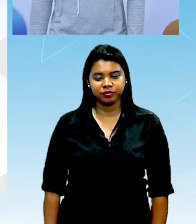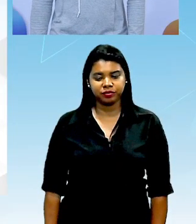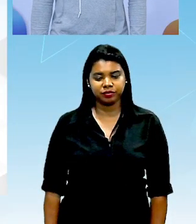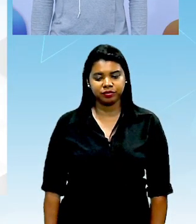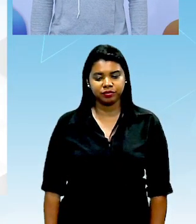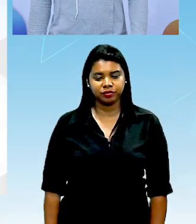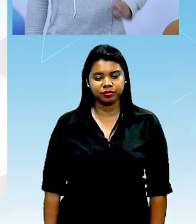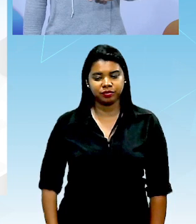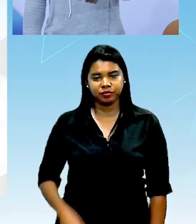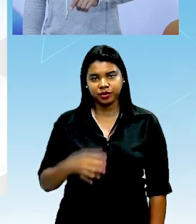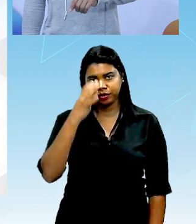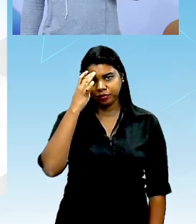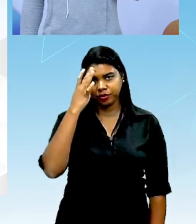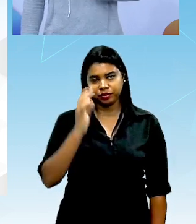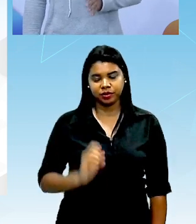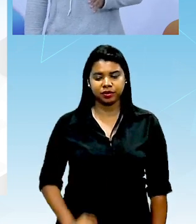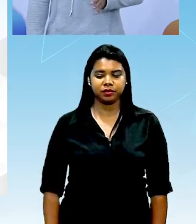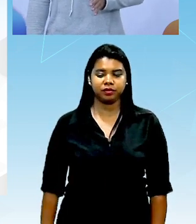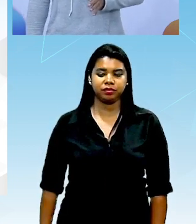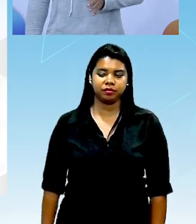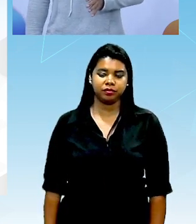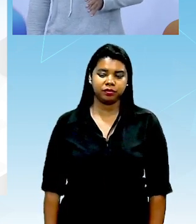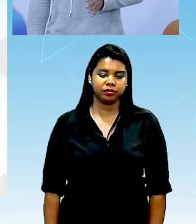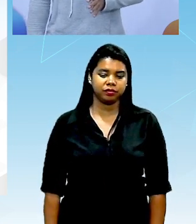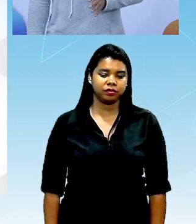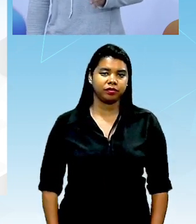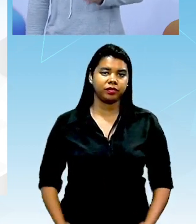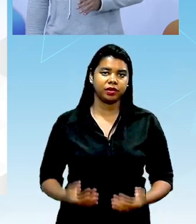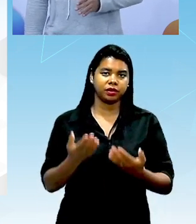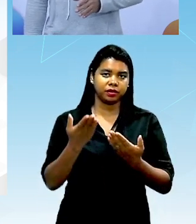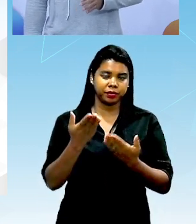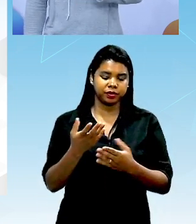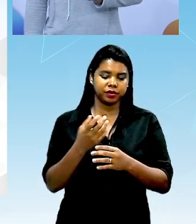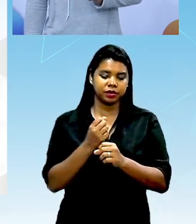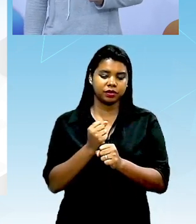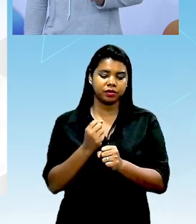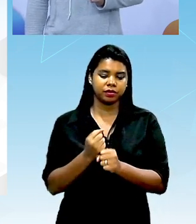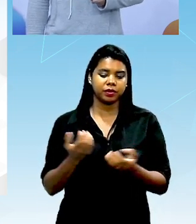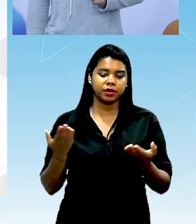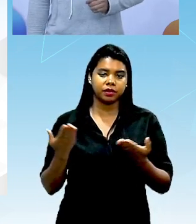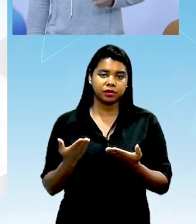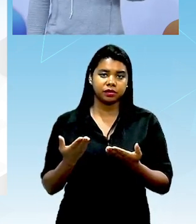esse, muito fácil. Vamos lá então. Vou deixar essa questão para vocês calcularem, vocês